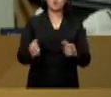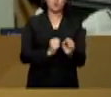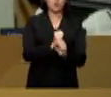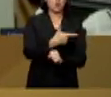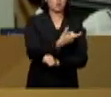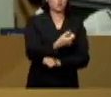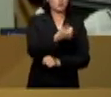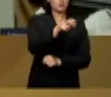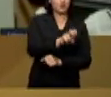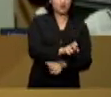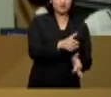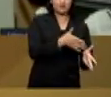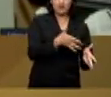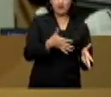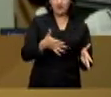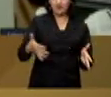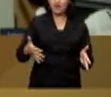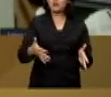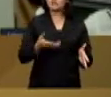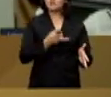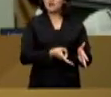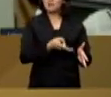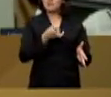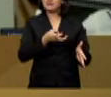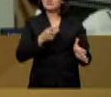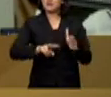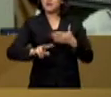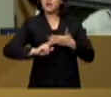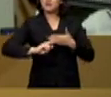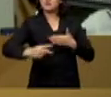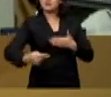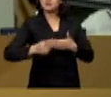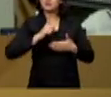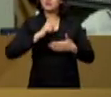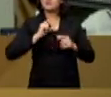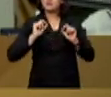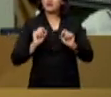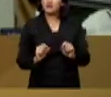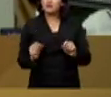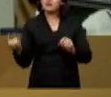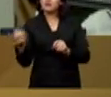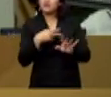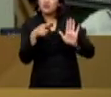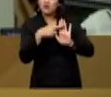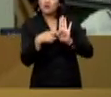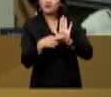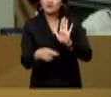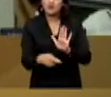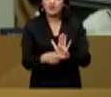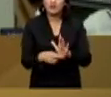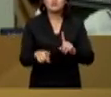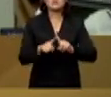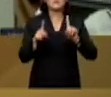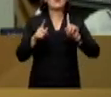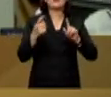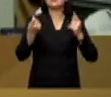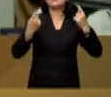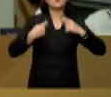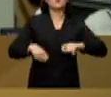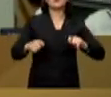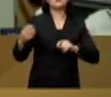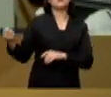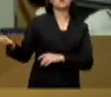2015, observar-se-ia a produção de efeitos da sistemática ou análise sem que houvesse menção à edição de